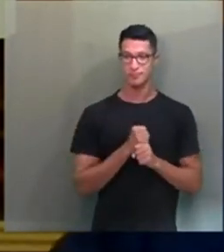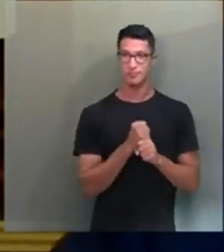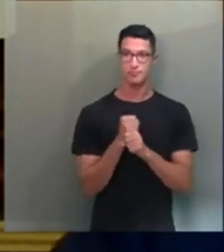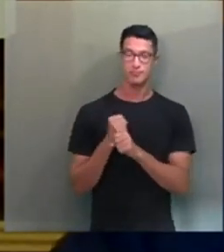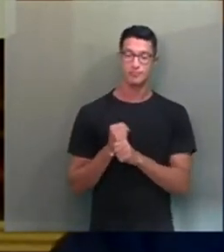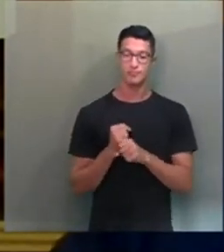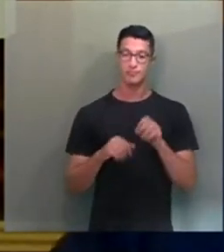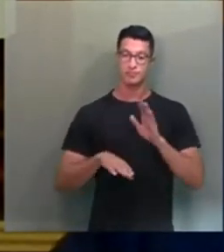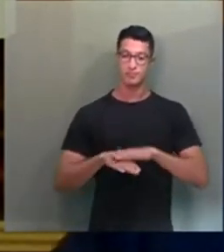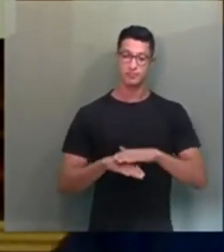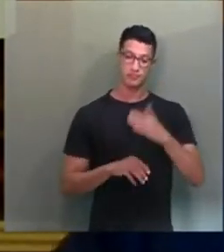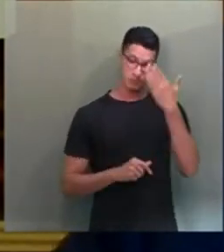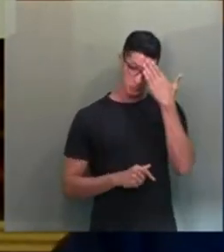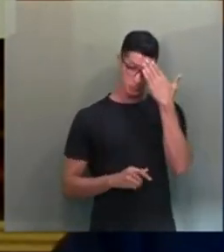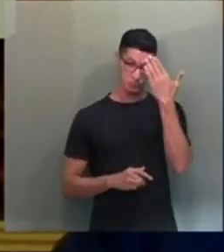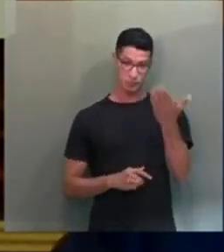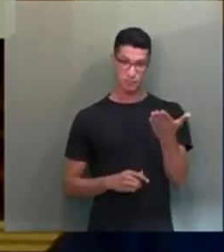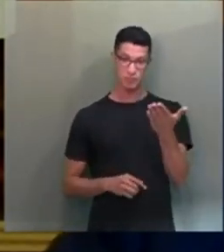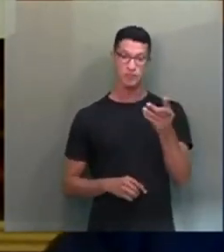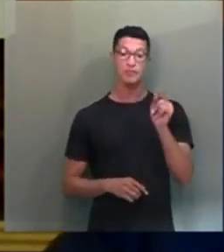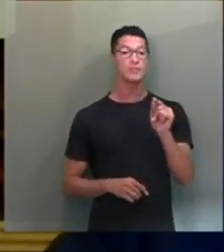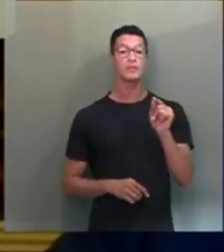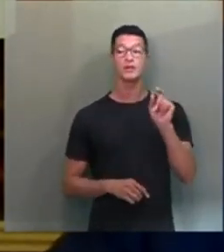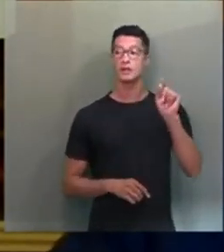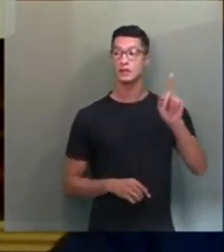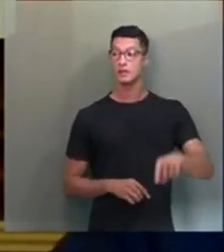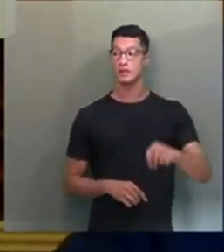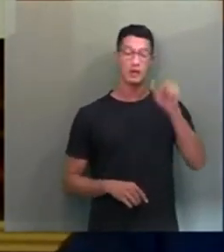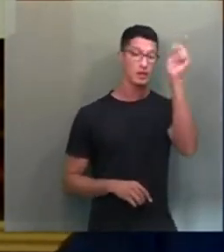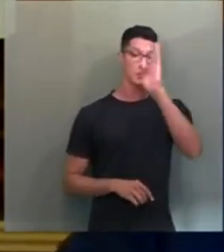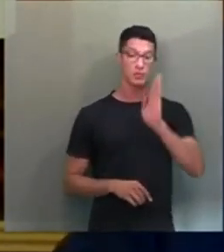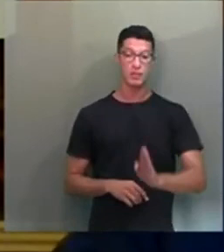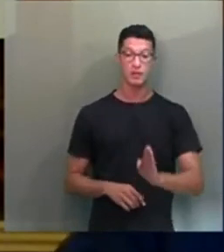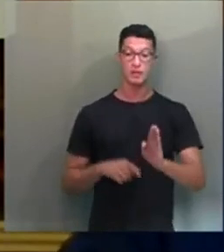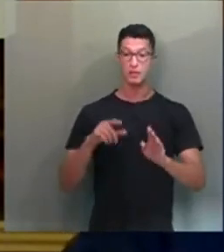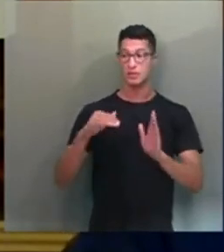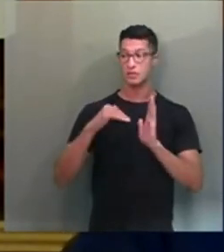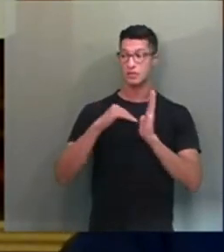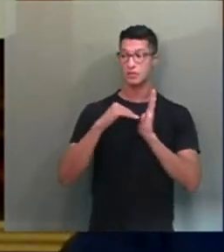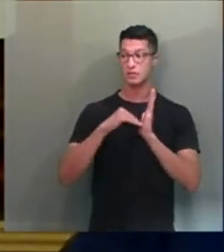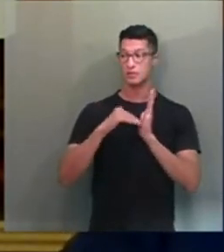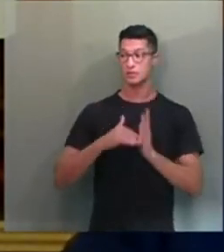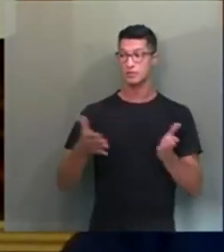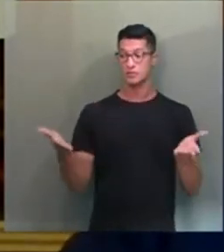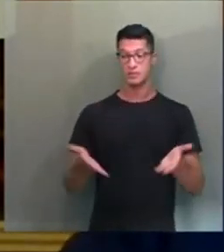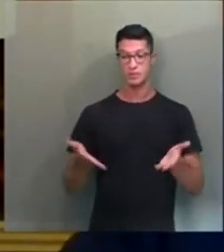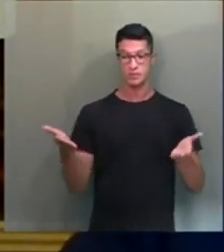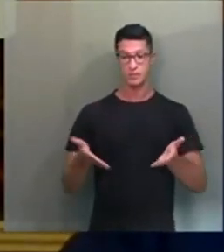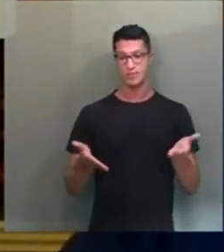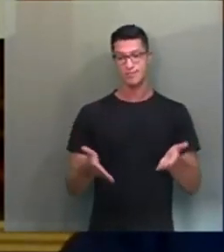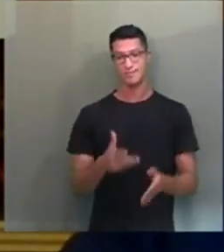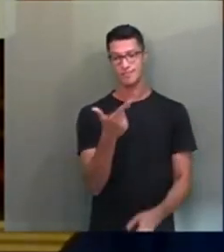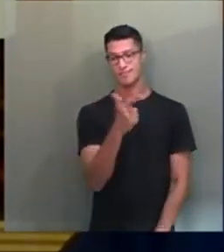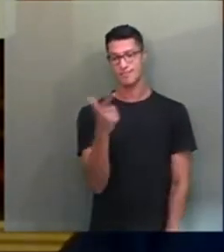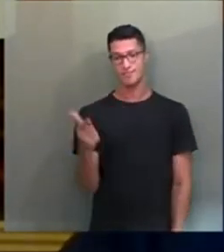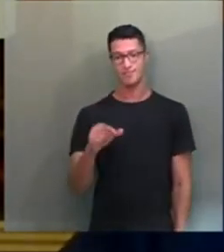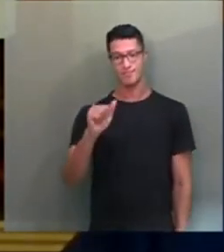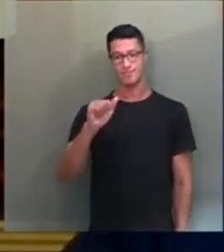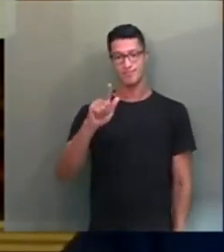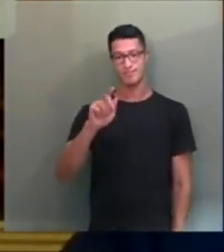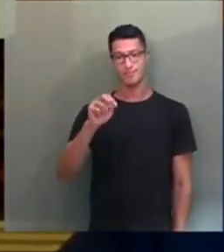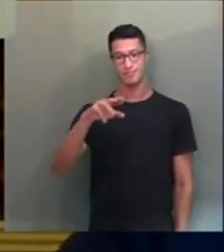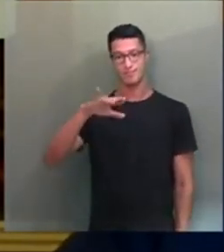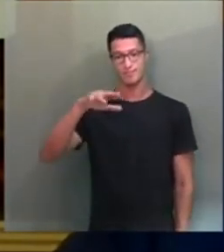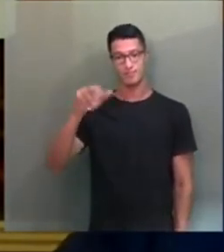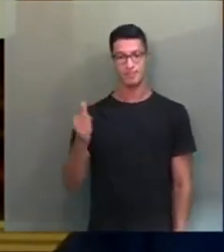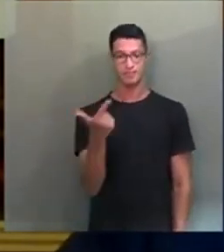dizer obrigado. O que, que seria do Brasil e do Senado hoje sem uma agência e